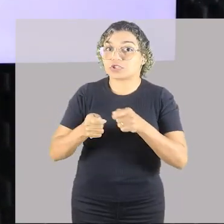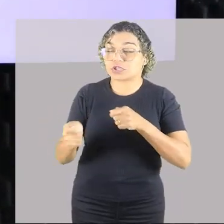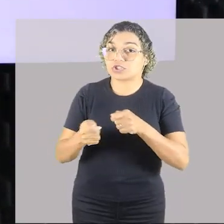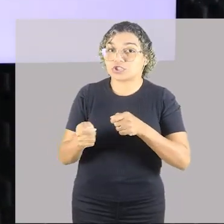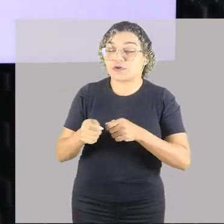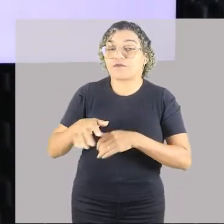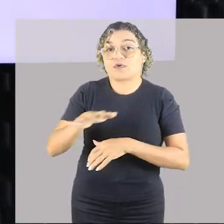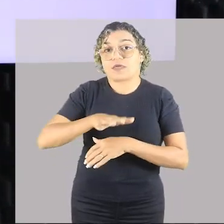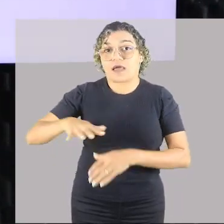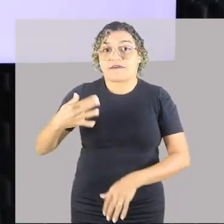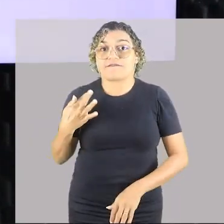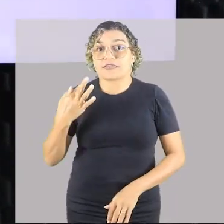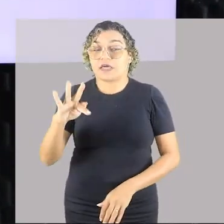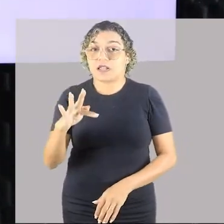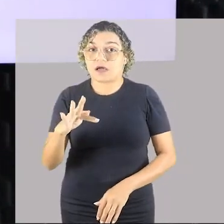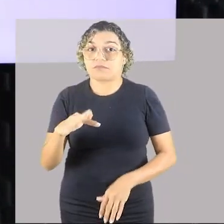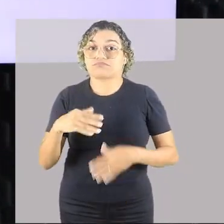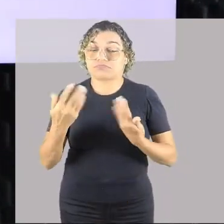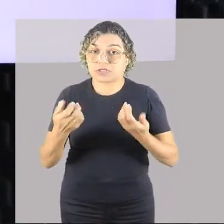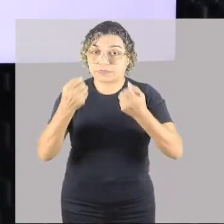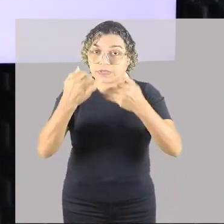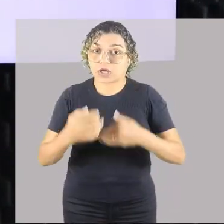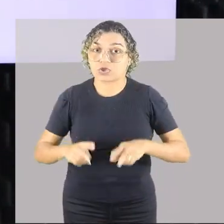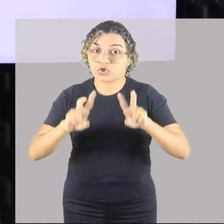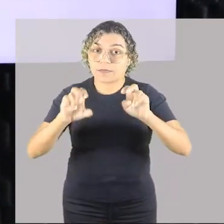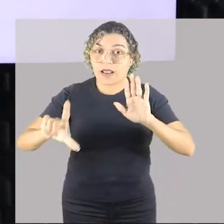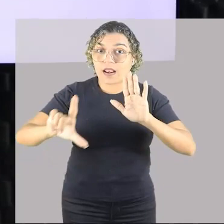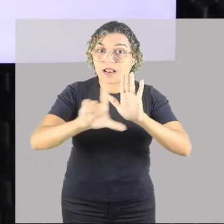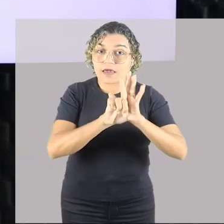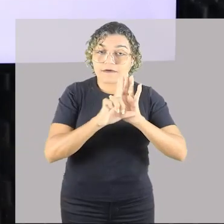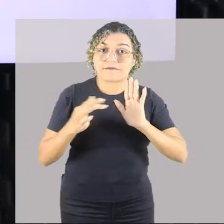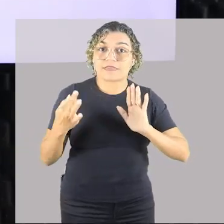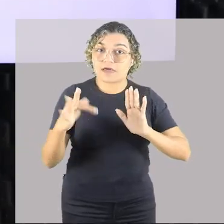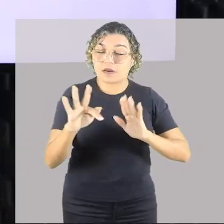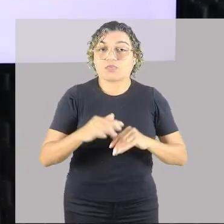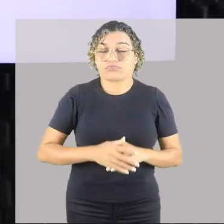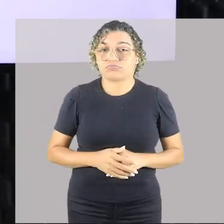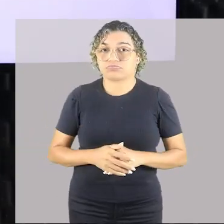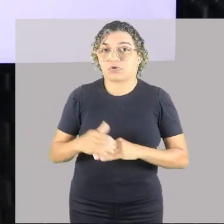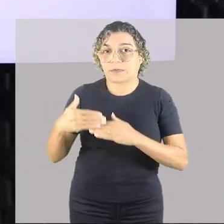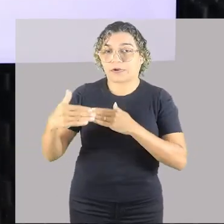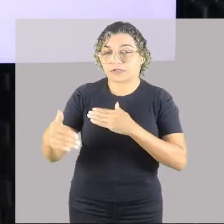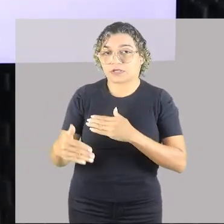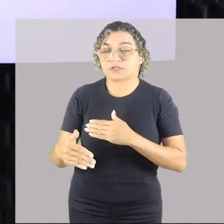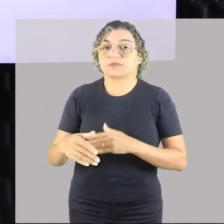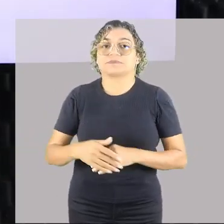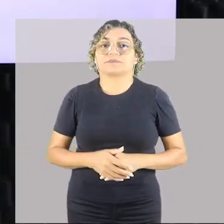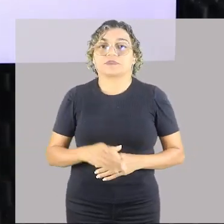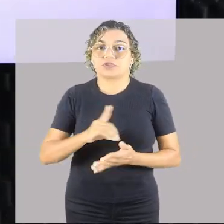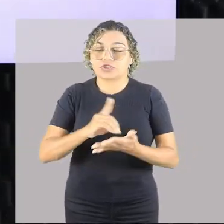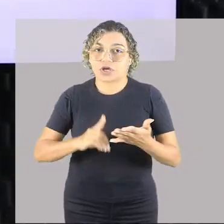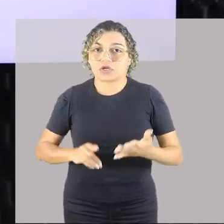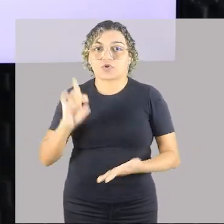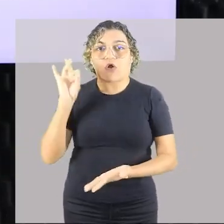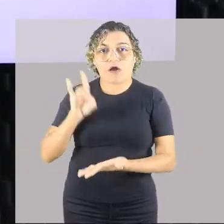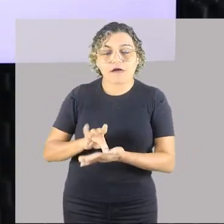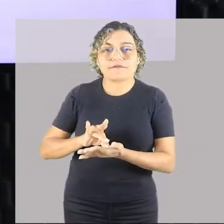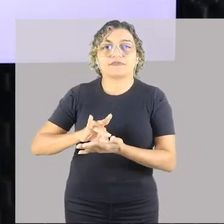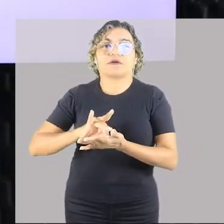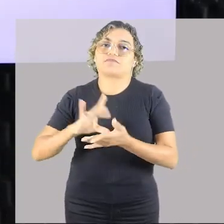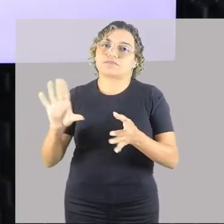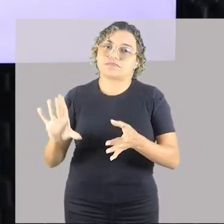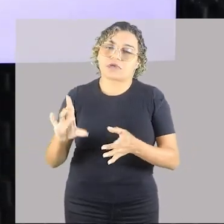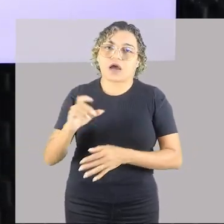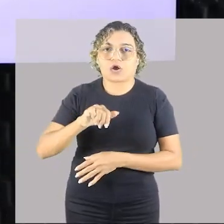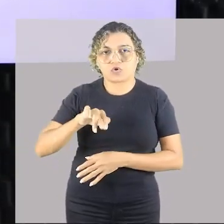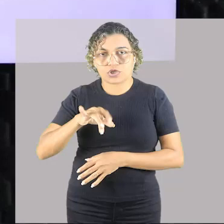nível federal. A gente está falando da Lei Federal de Processo Administrativo. Então, Diário Oficial da União. Mas claro que,